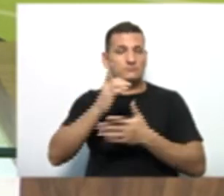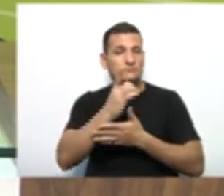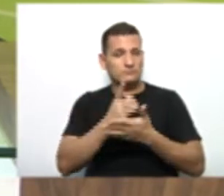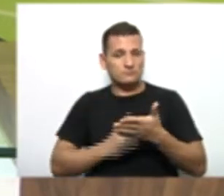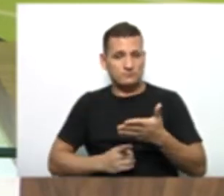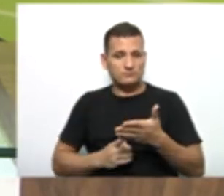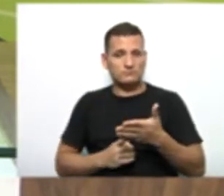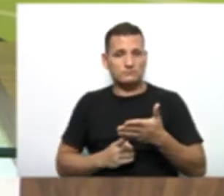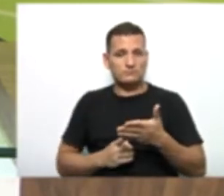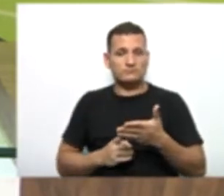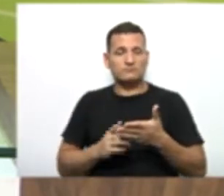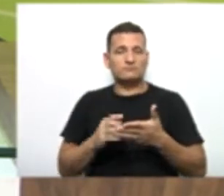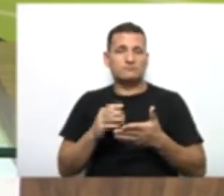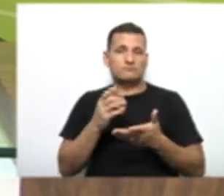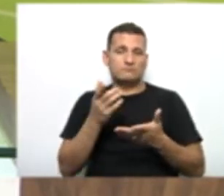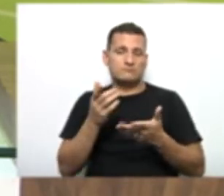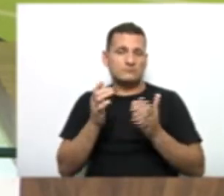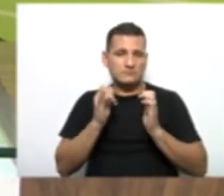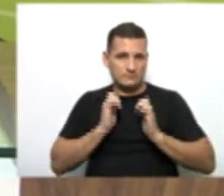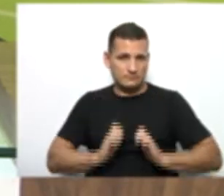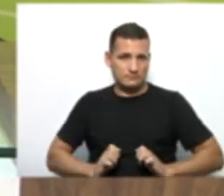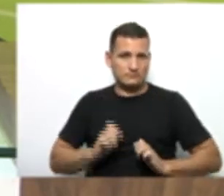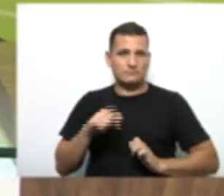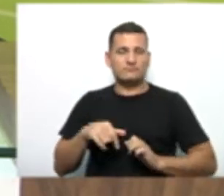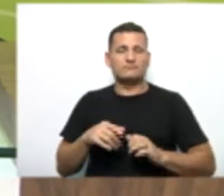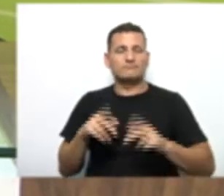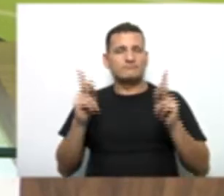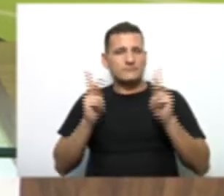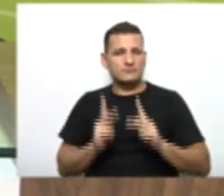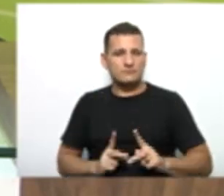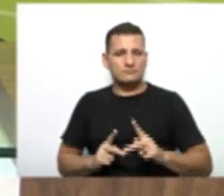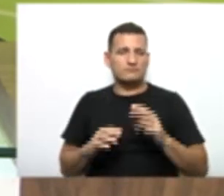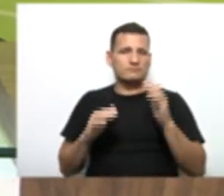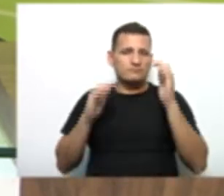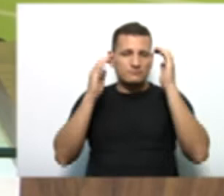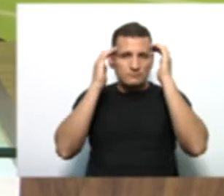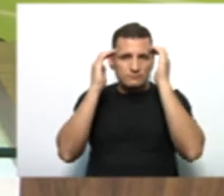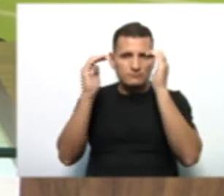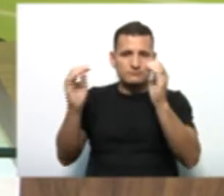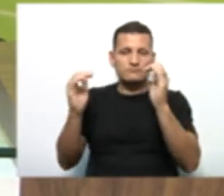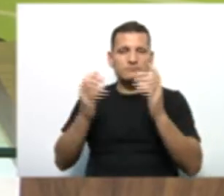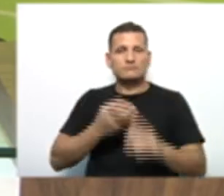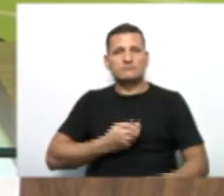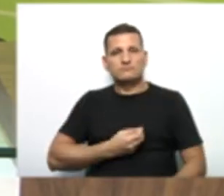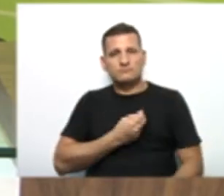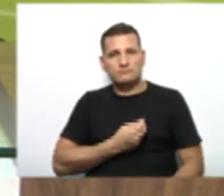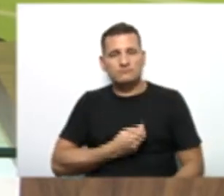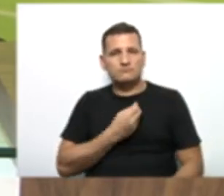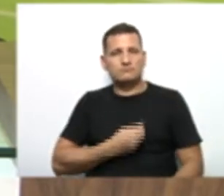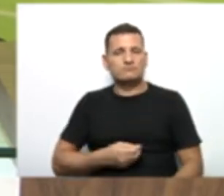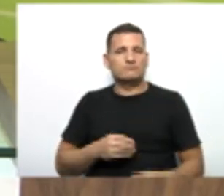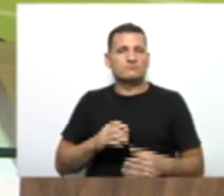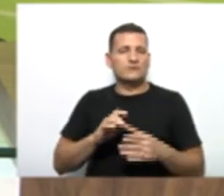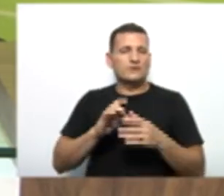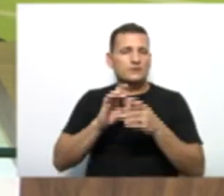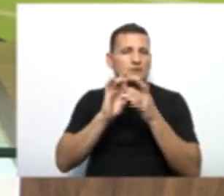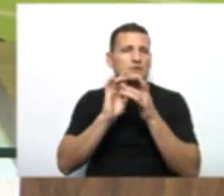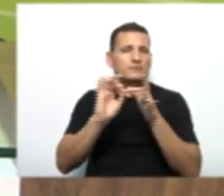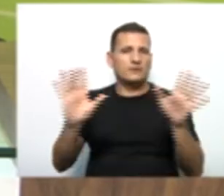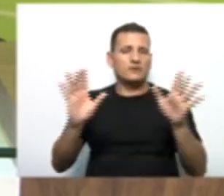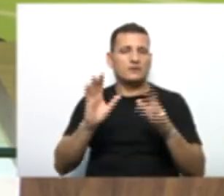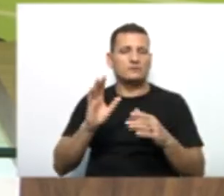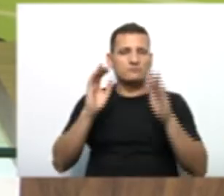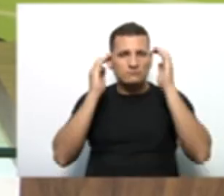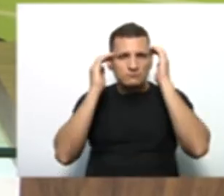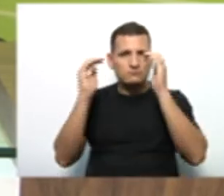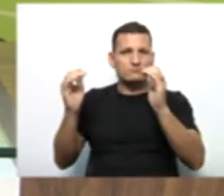declaração, enquanto princípio ético universal, é garantir a paz, é garantir o respeito à vida, à liberdade de expressão, a garantir o